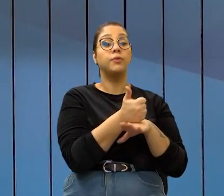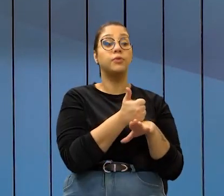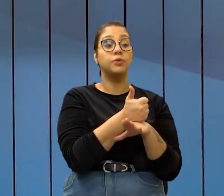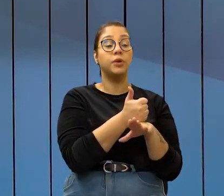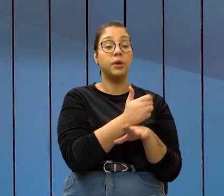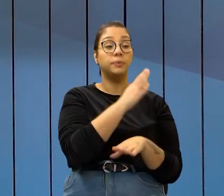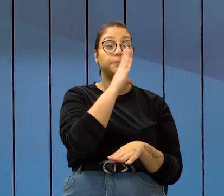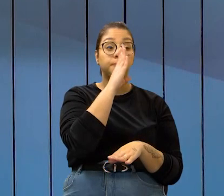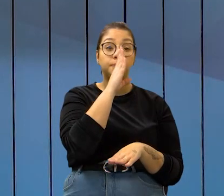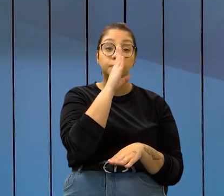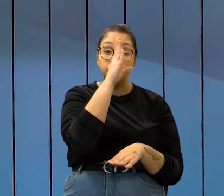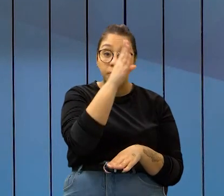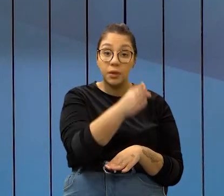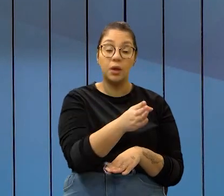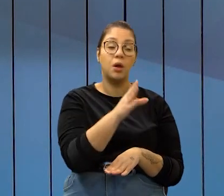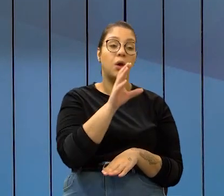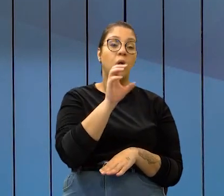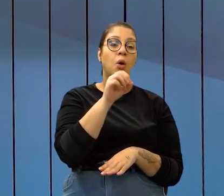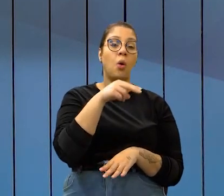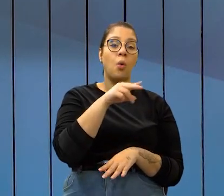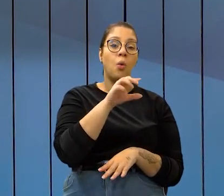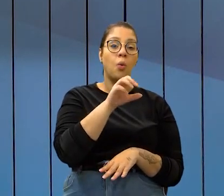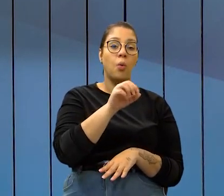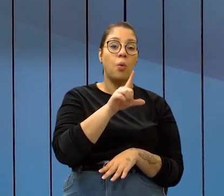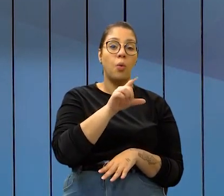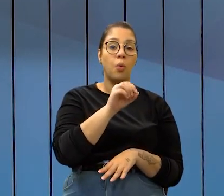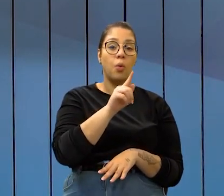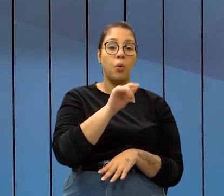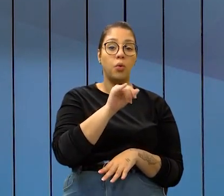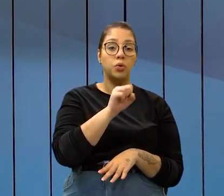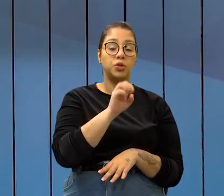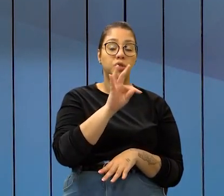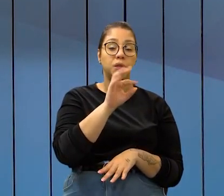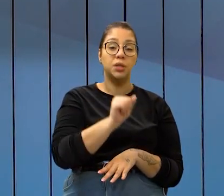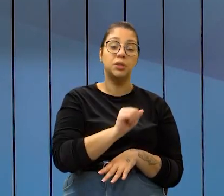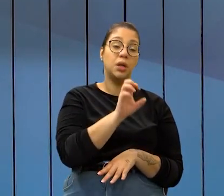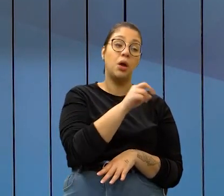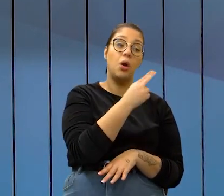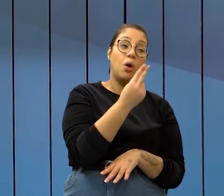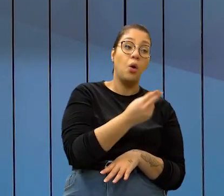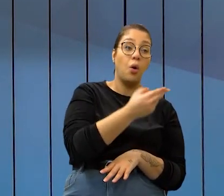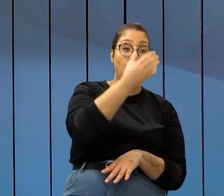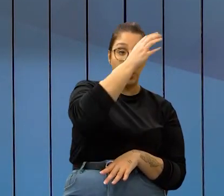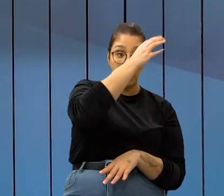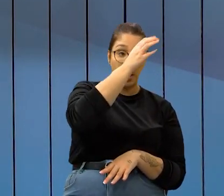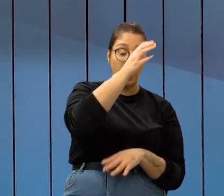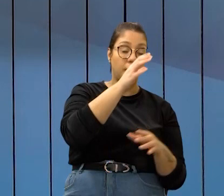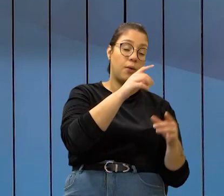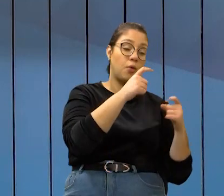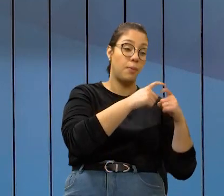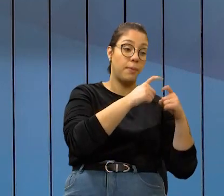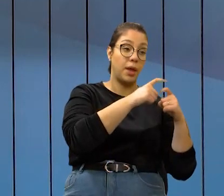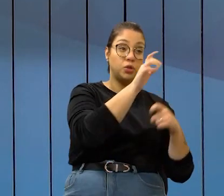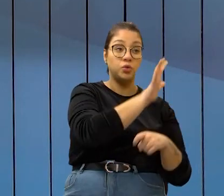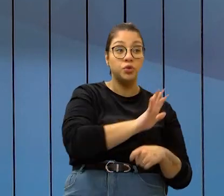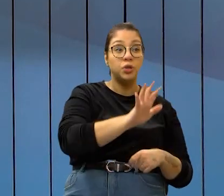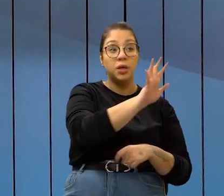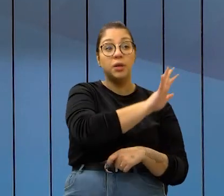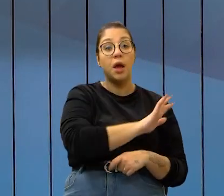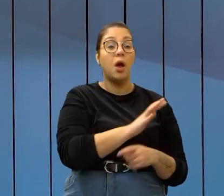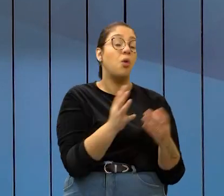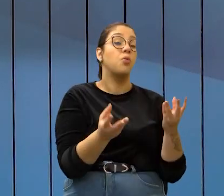ela procura? Ela já procura um oncologista, ela vai para um clínico geral que vai encaminhar, ela vai